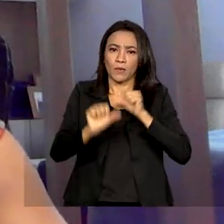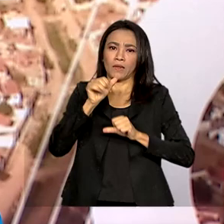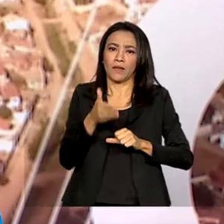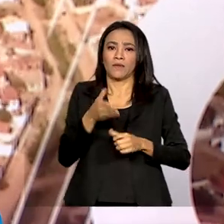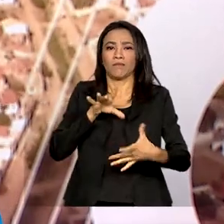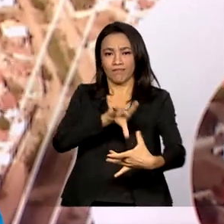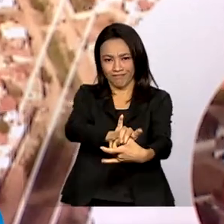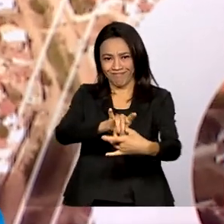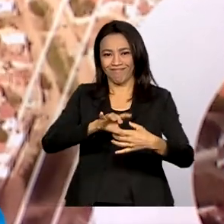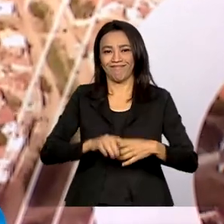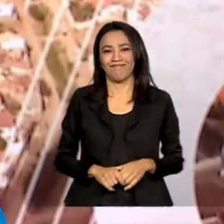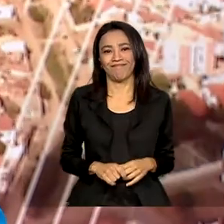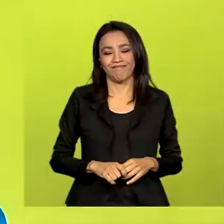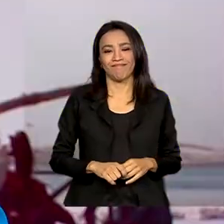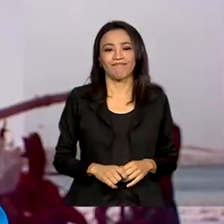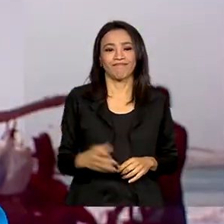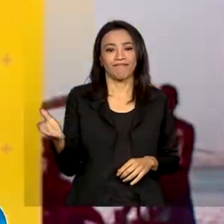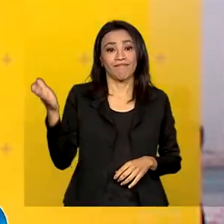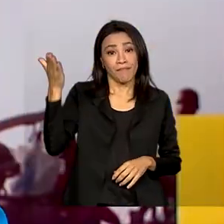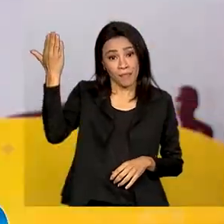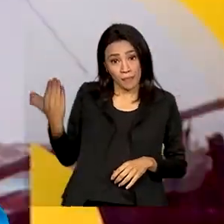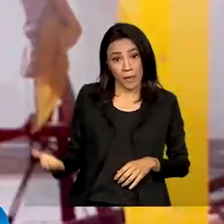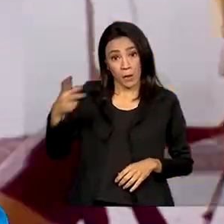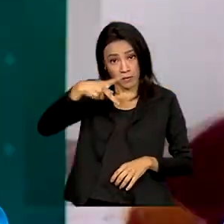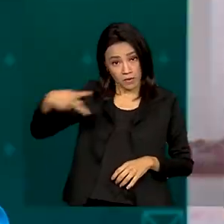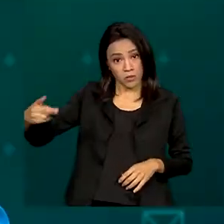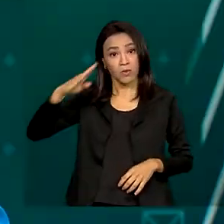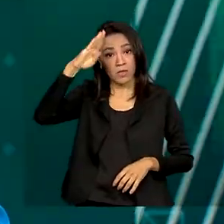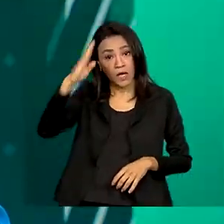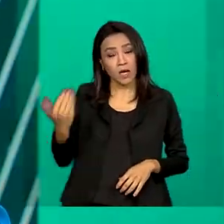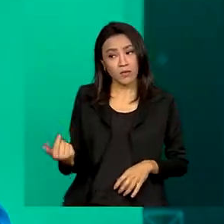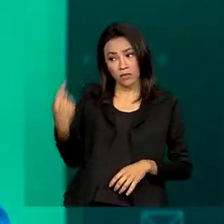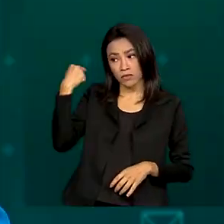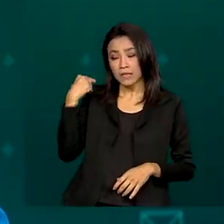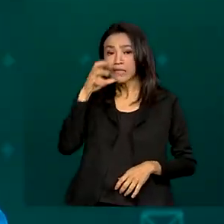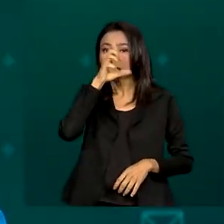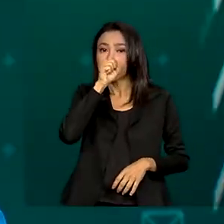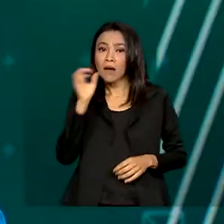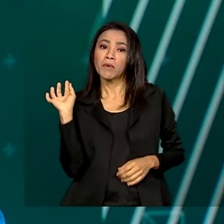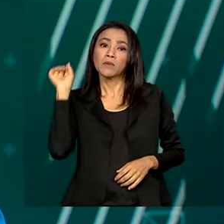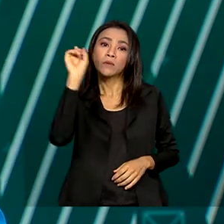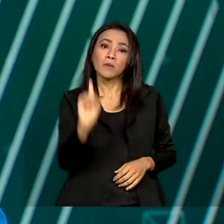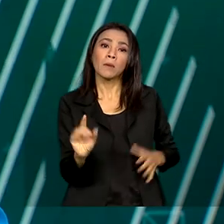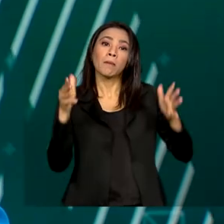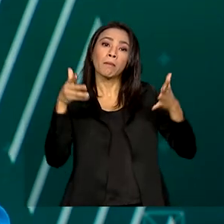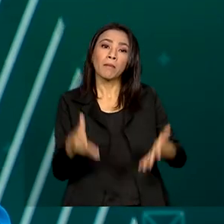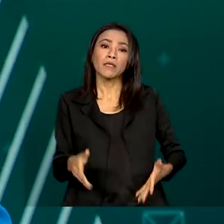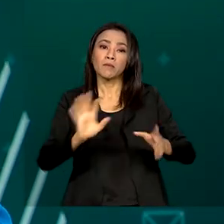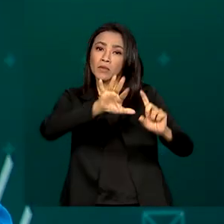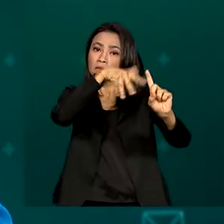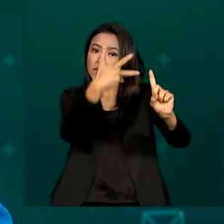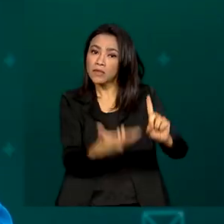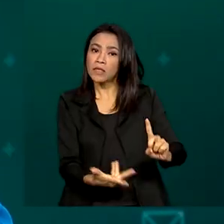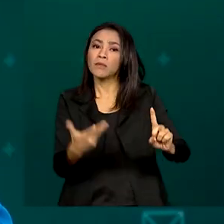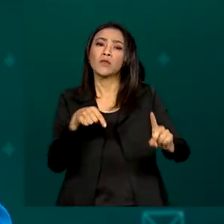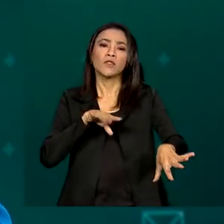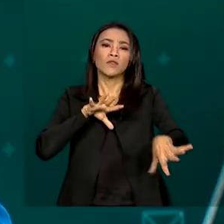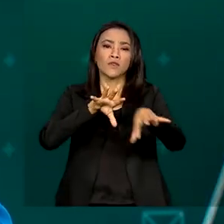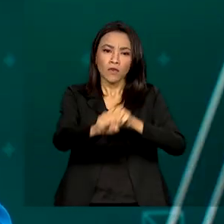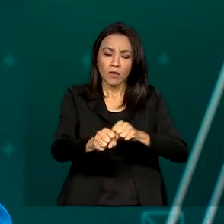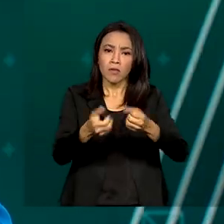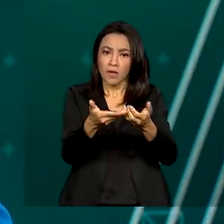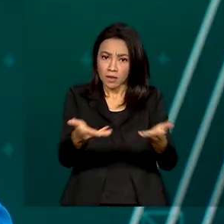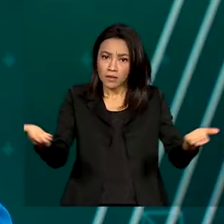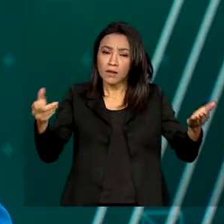realidade. O presidente Jair Bolsonaro participou no sábado da cerimônia de declaração de aspirantes a